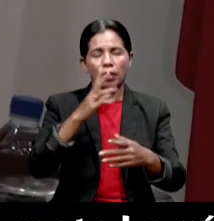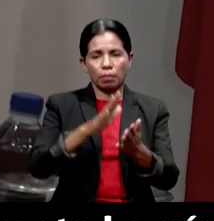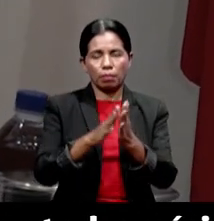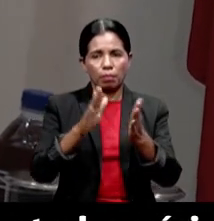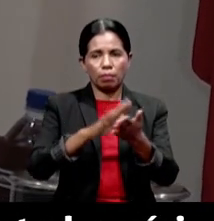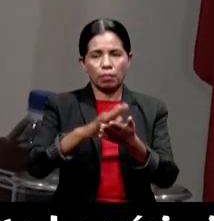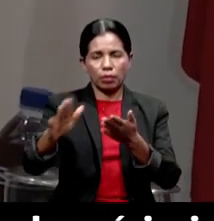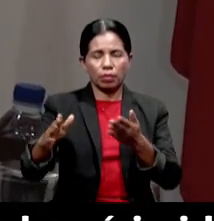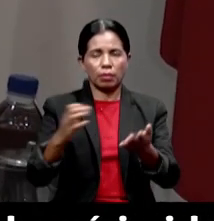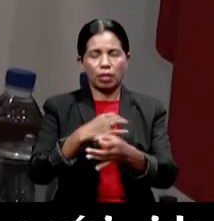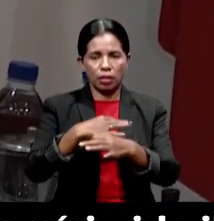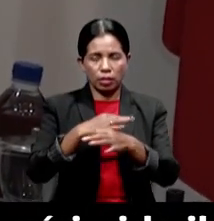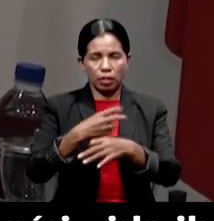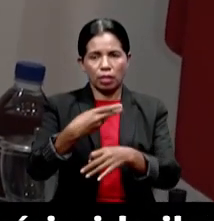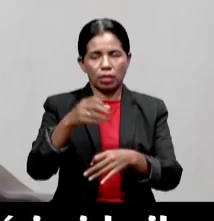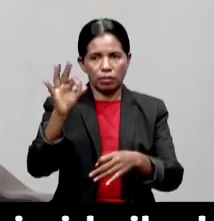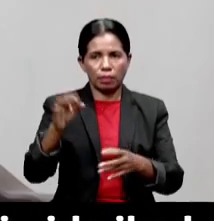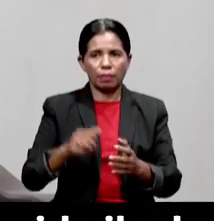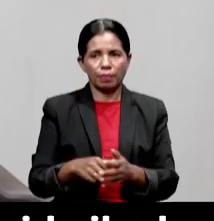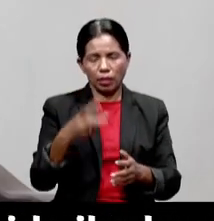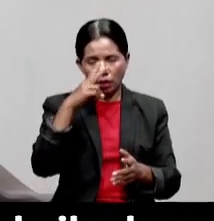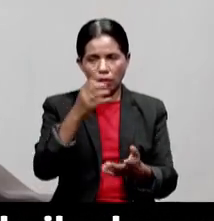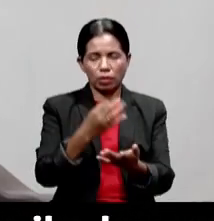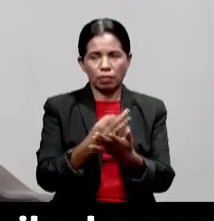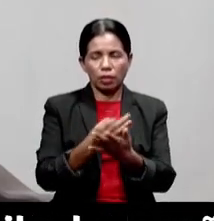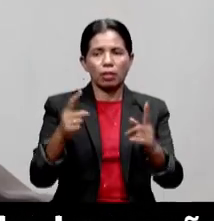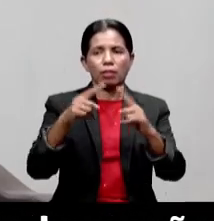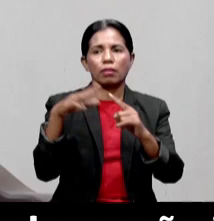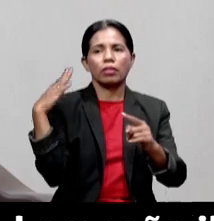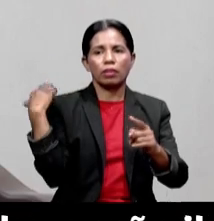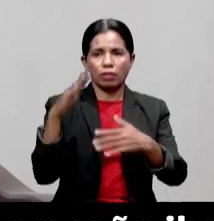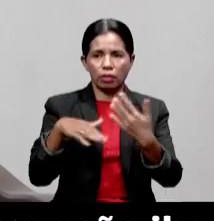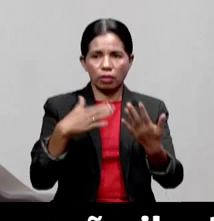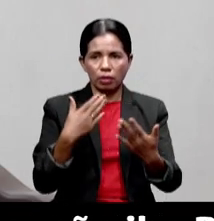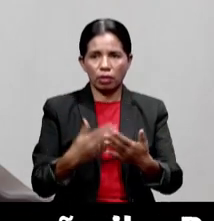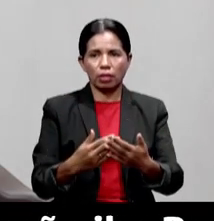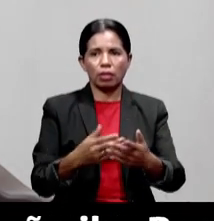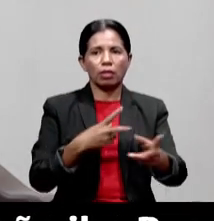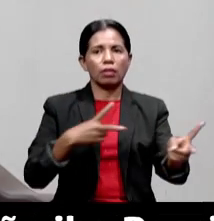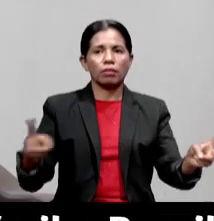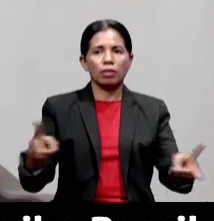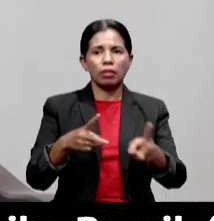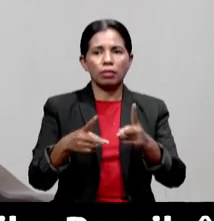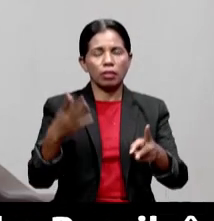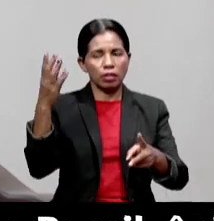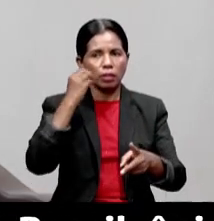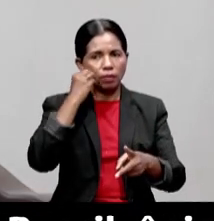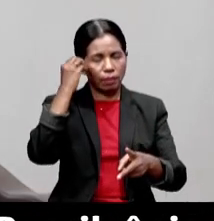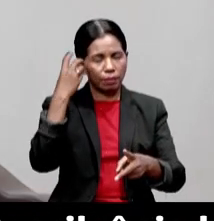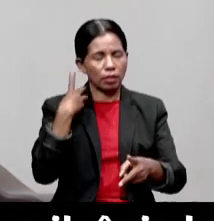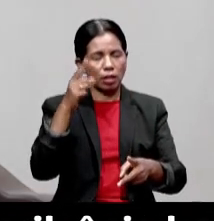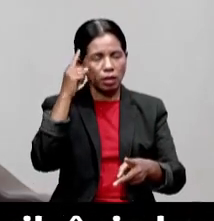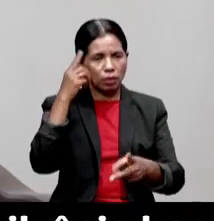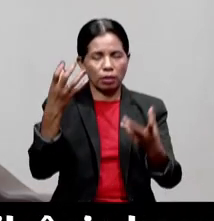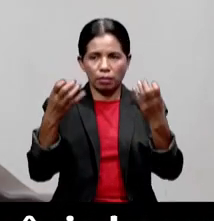hadia saneamento público. Haremos orçamento e tuam ba jovens sira. Juventude nebe que voluntário, porque ia uma e ta hanoi oi oin